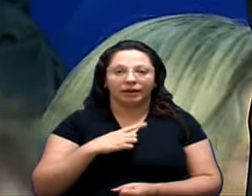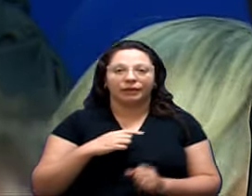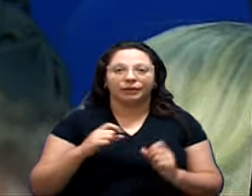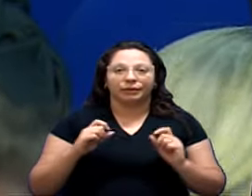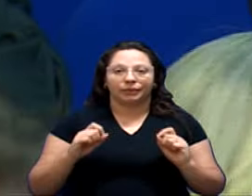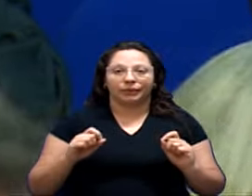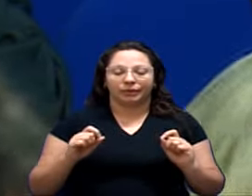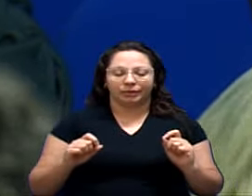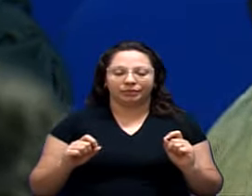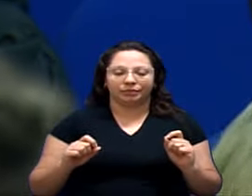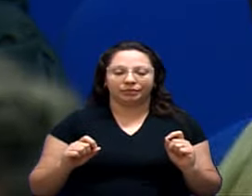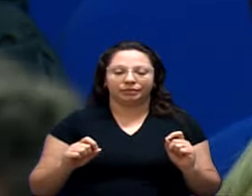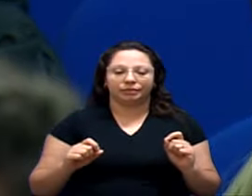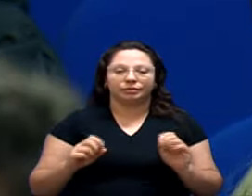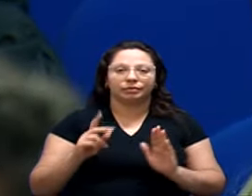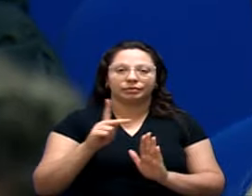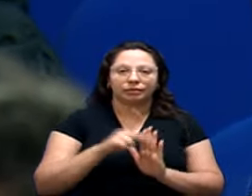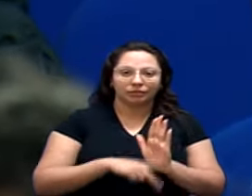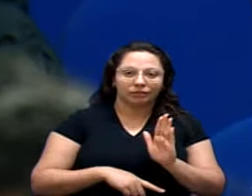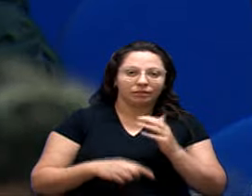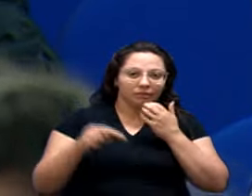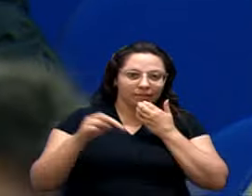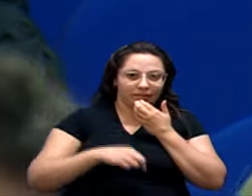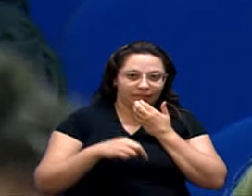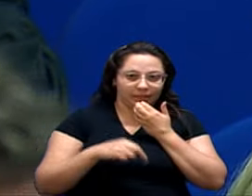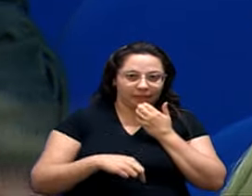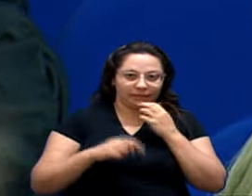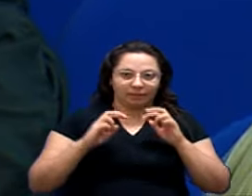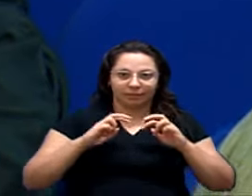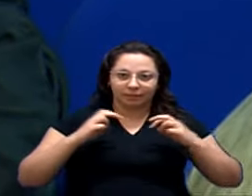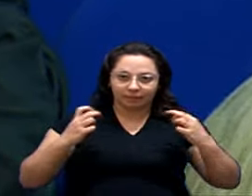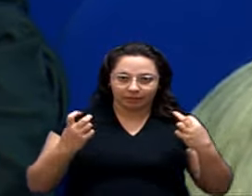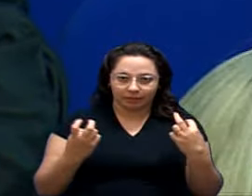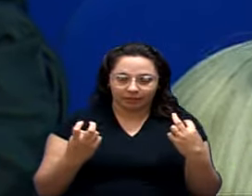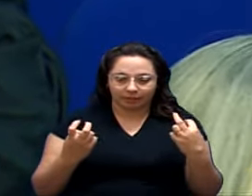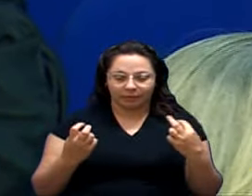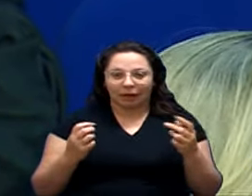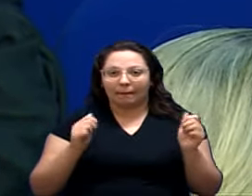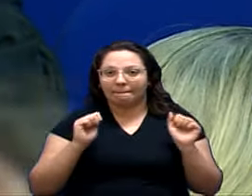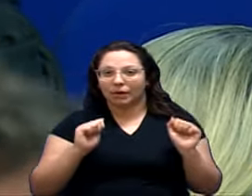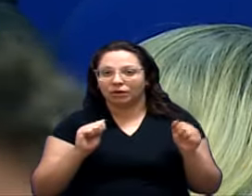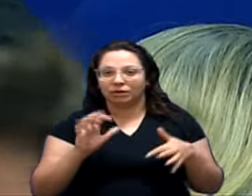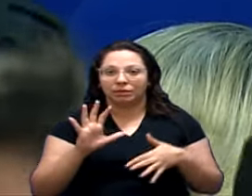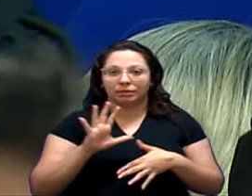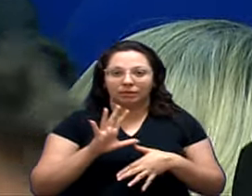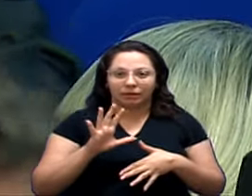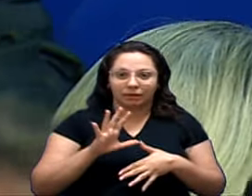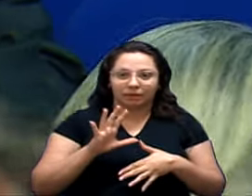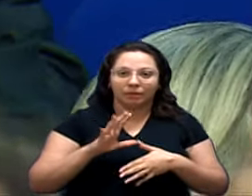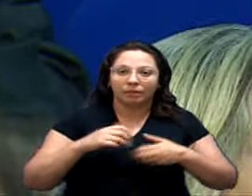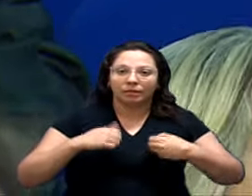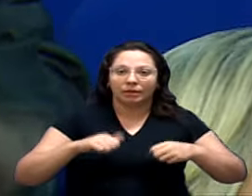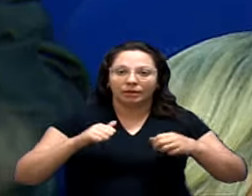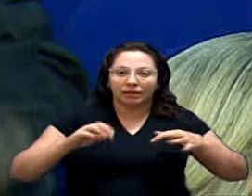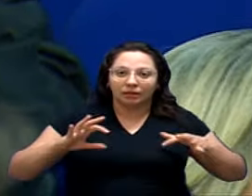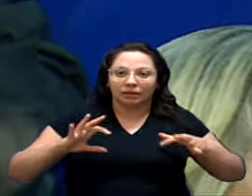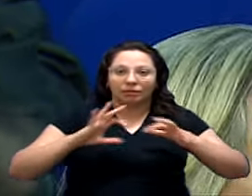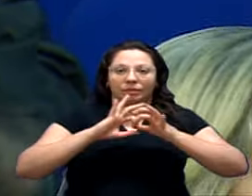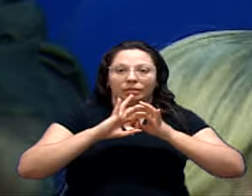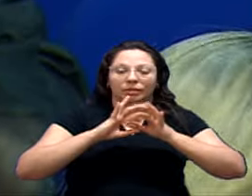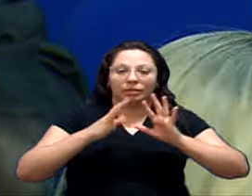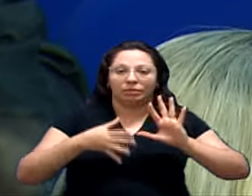seguinte quando o projeto vier pra Câmara Talvez os Map precisam ser emendados